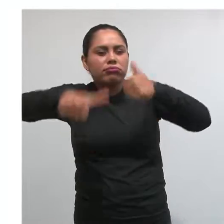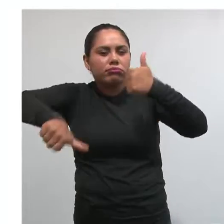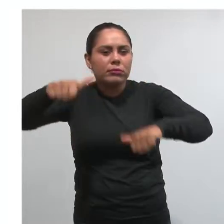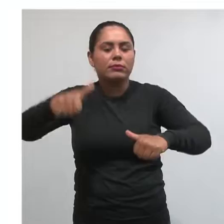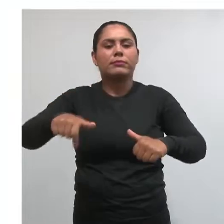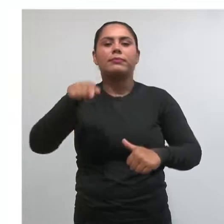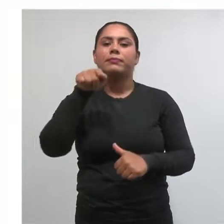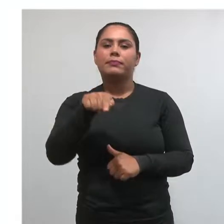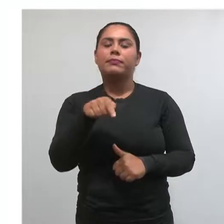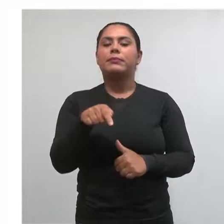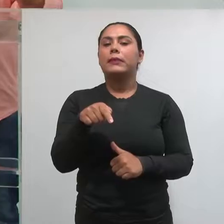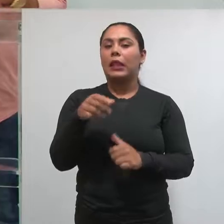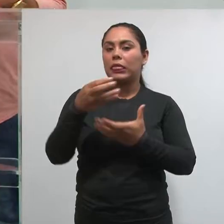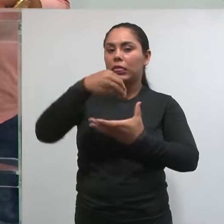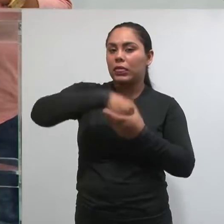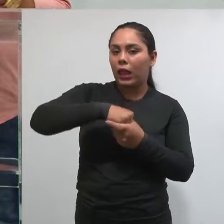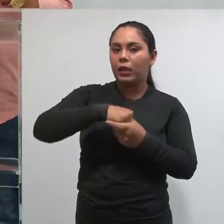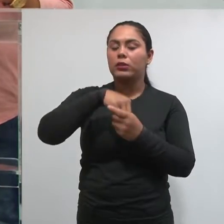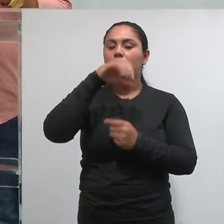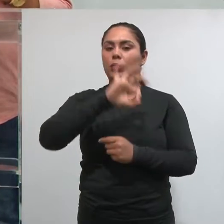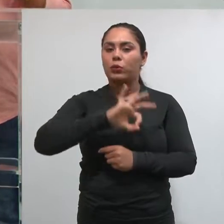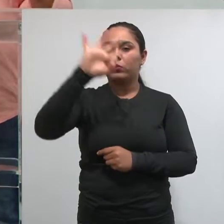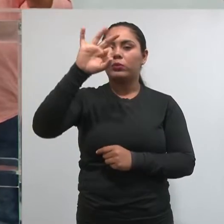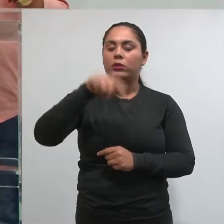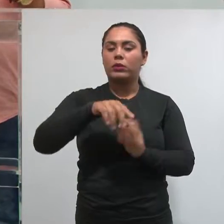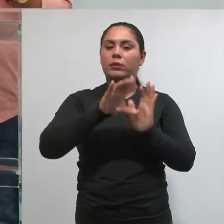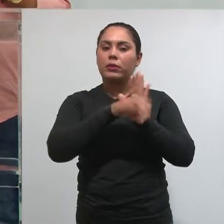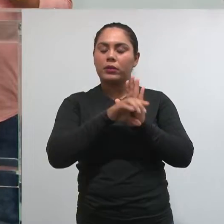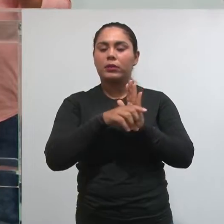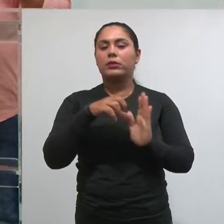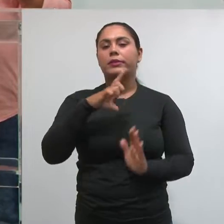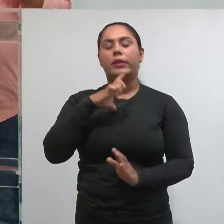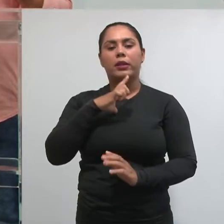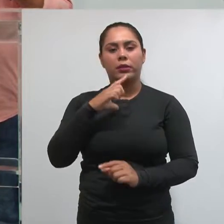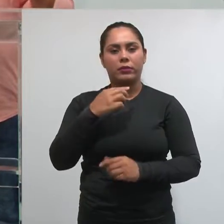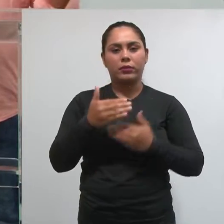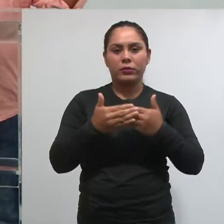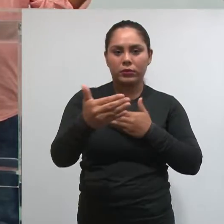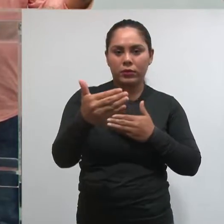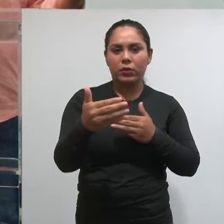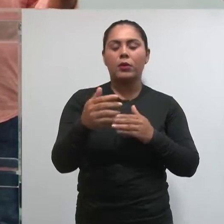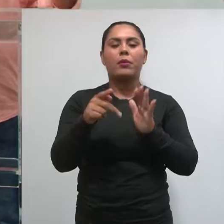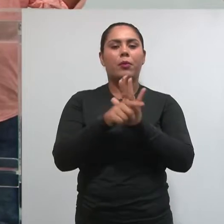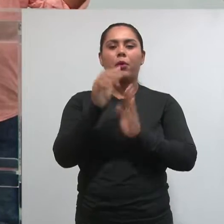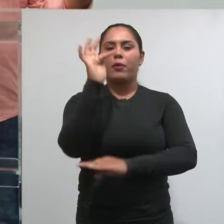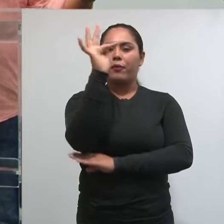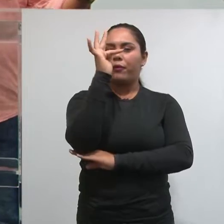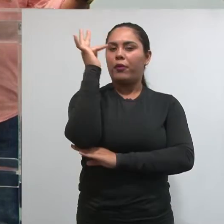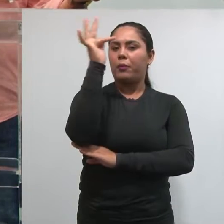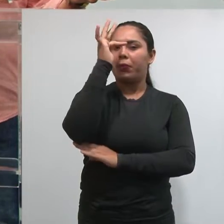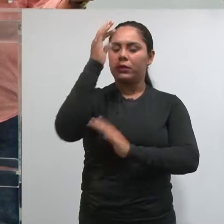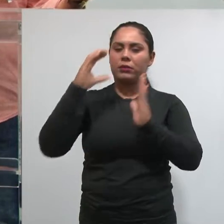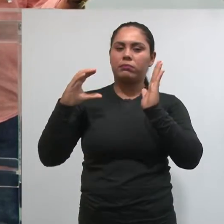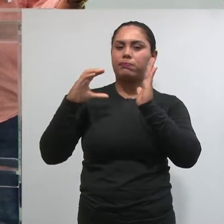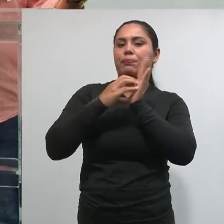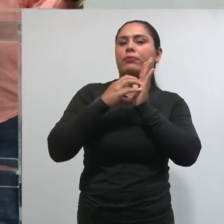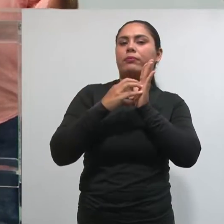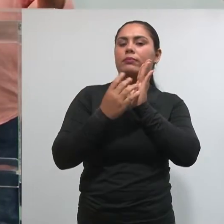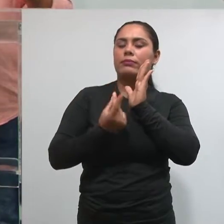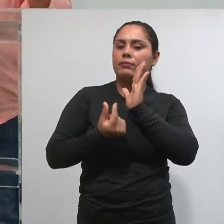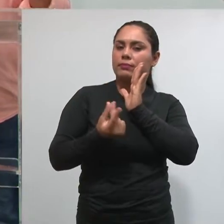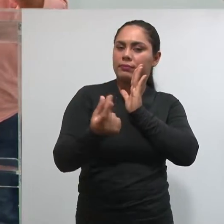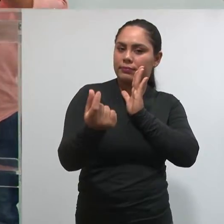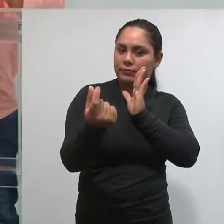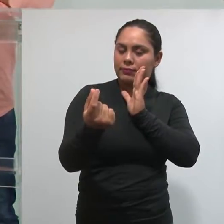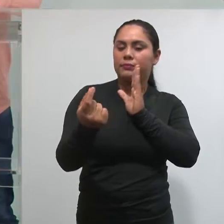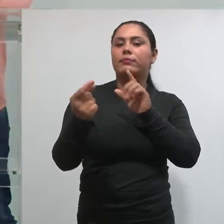dentro do conceitual de políticas públicas, nós temos a parte de formulação e de implementação das políticas,